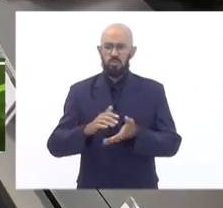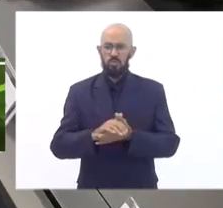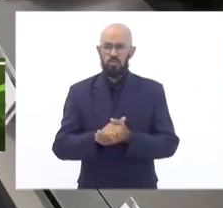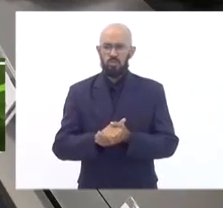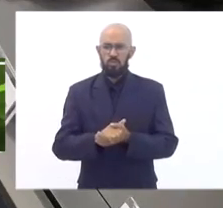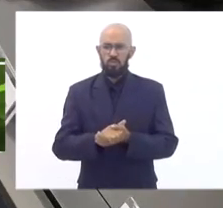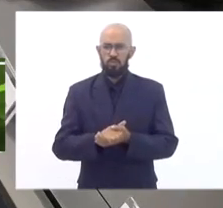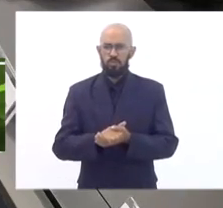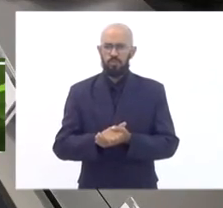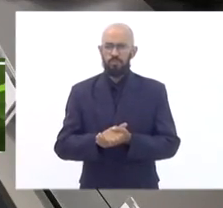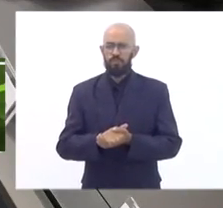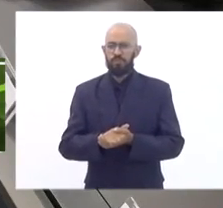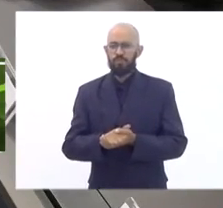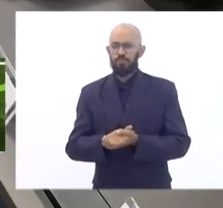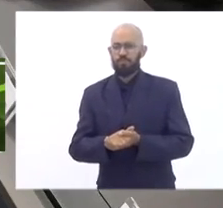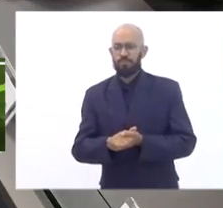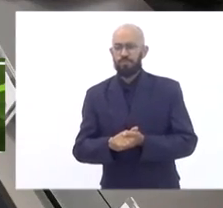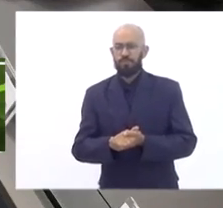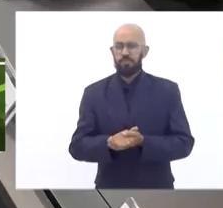Alô?